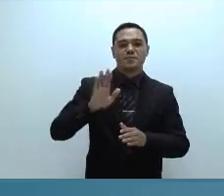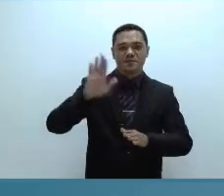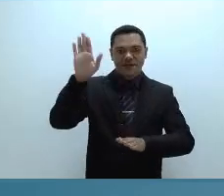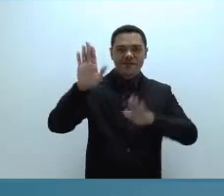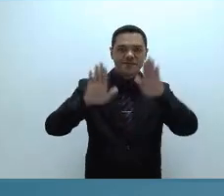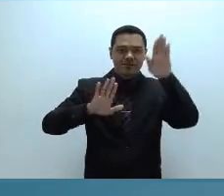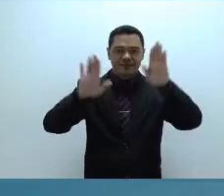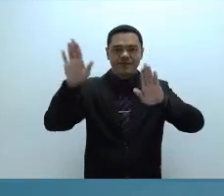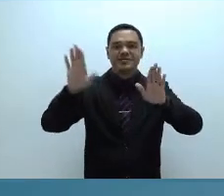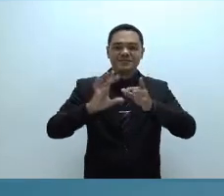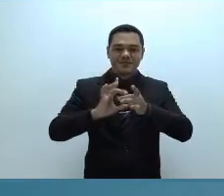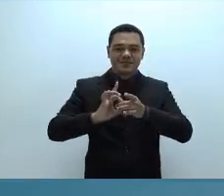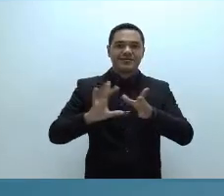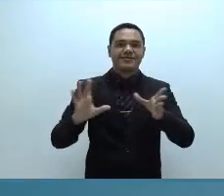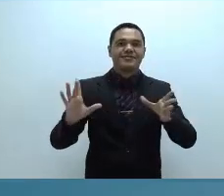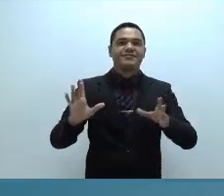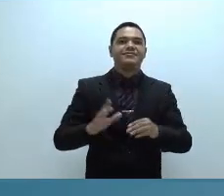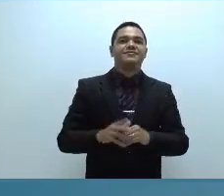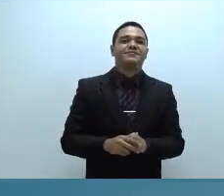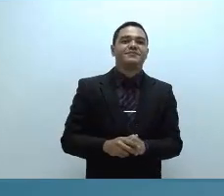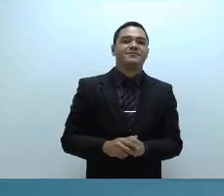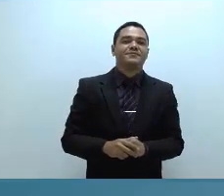facultada.